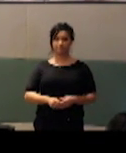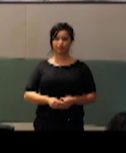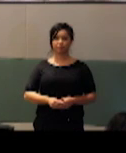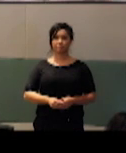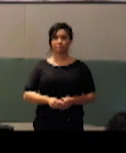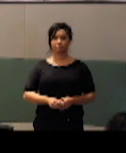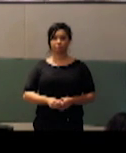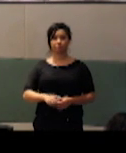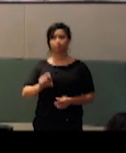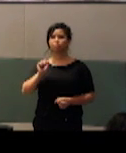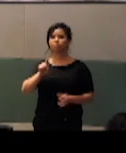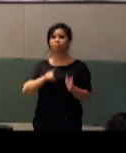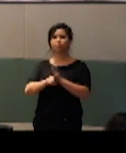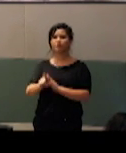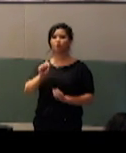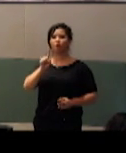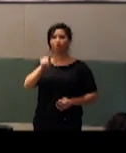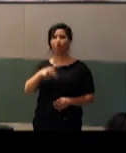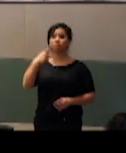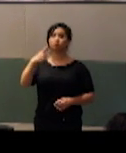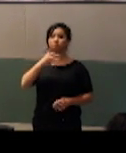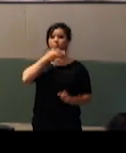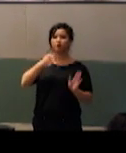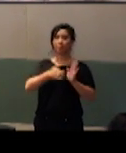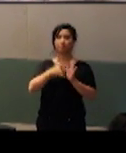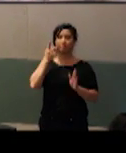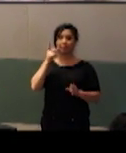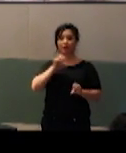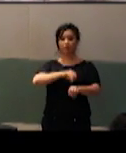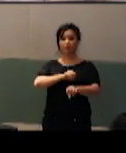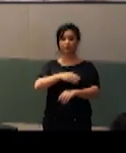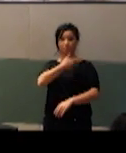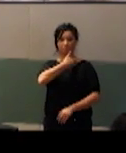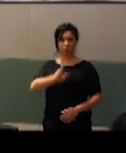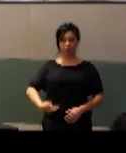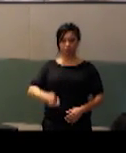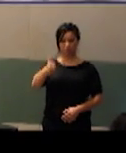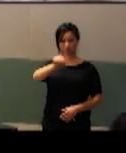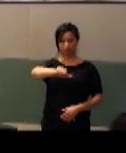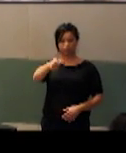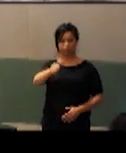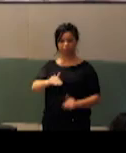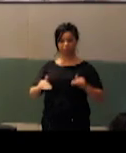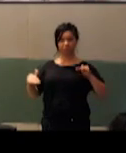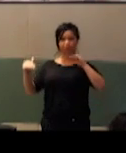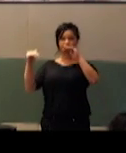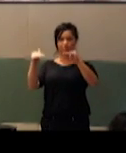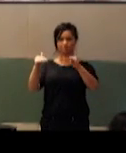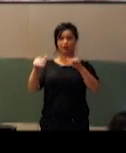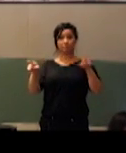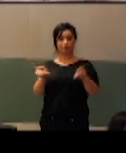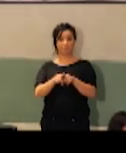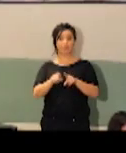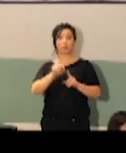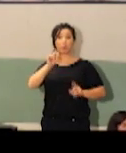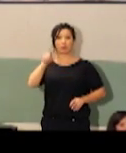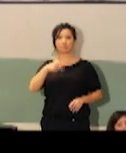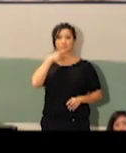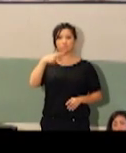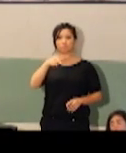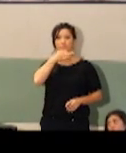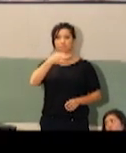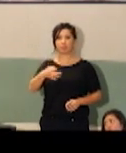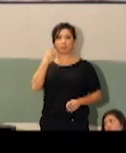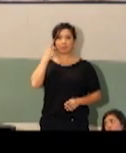do candidato com relação à educação pública de qualidade no quesito melhores salários aos professores e funcionários